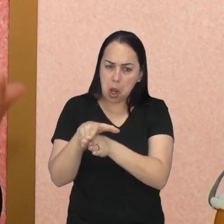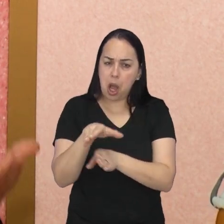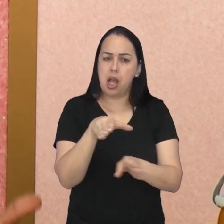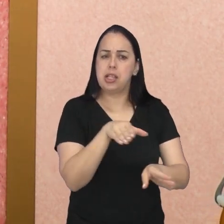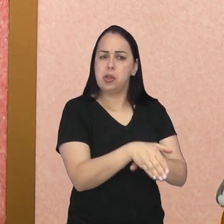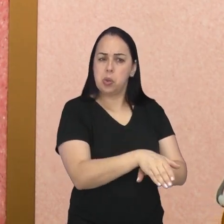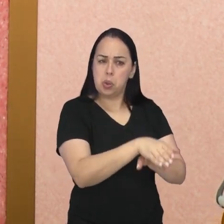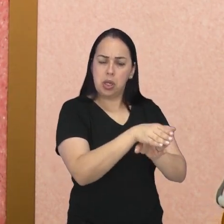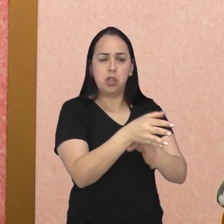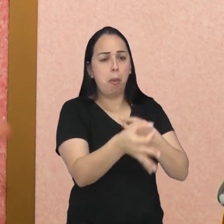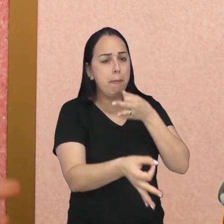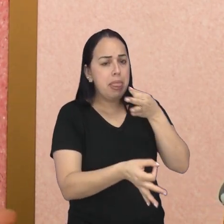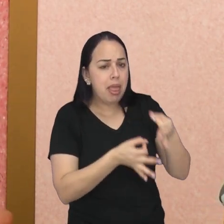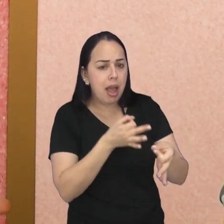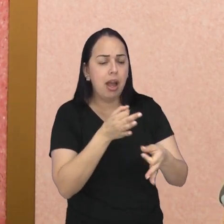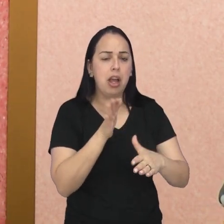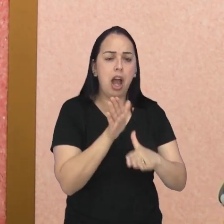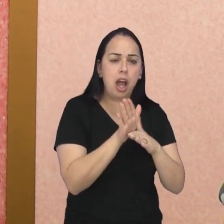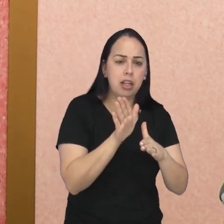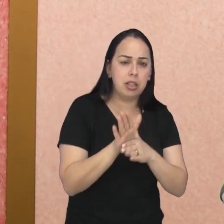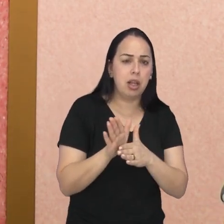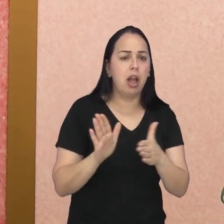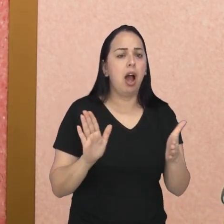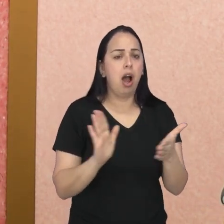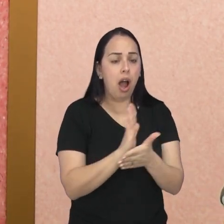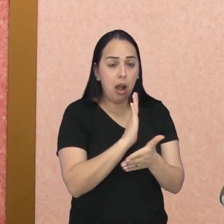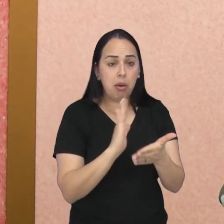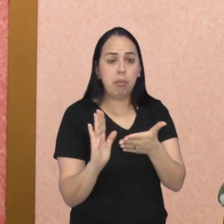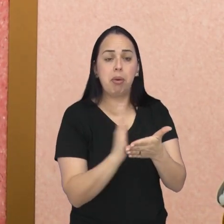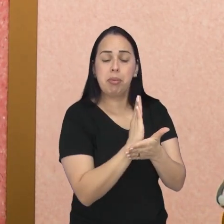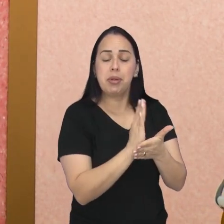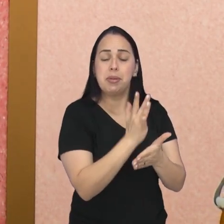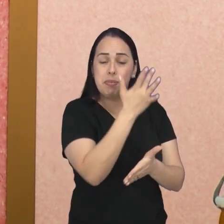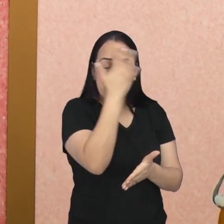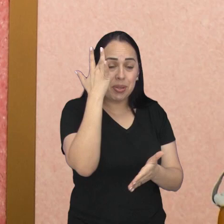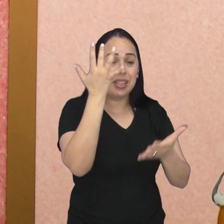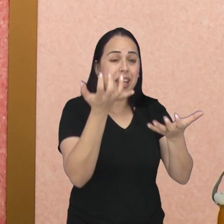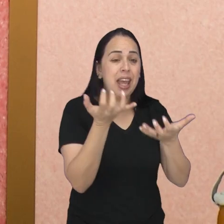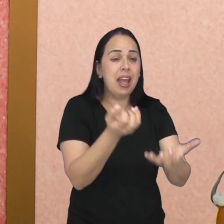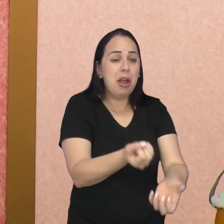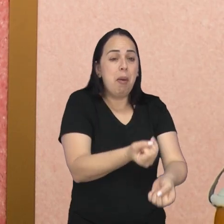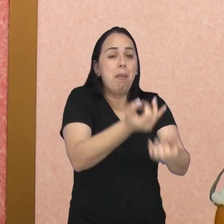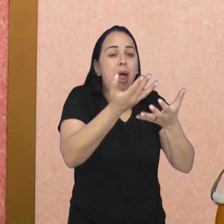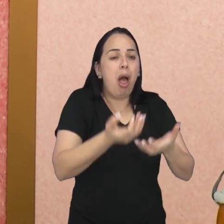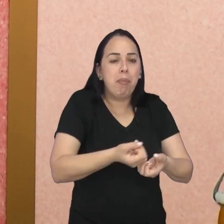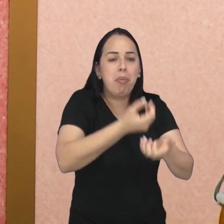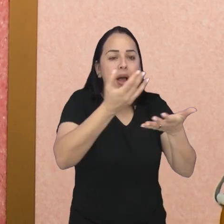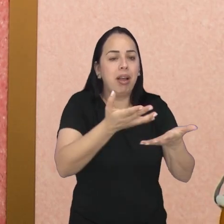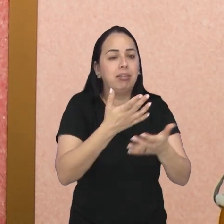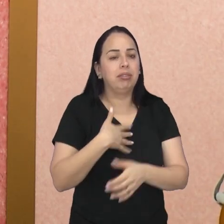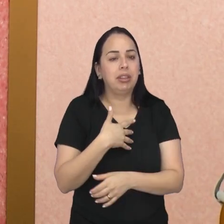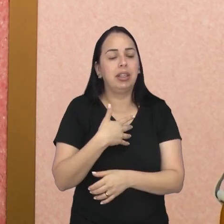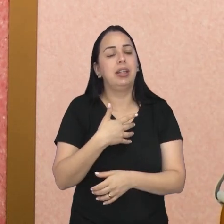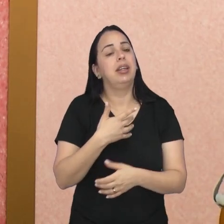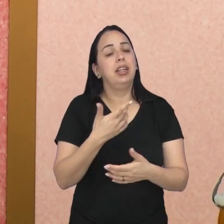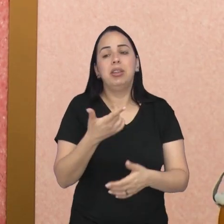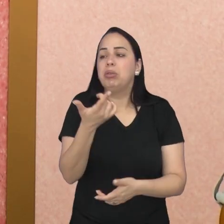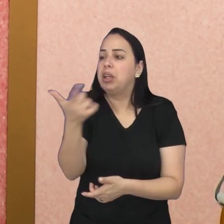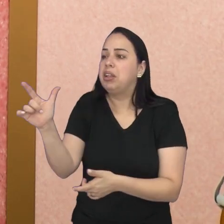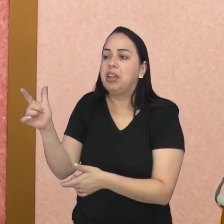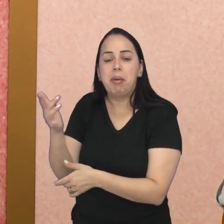um aconselhamento, de uma opinião. Muitas pessoas que querem falar e não tem quem as